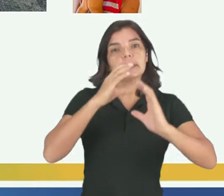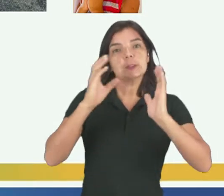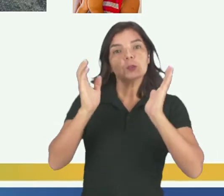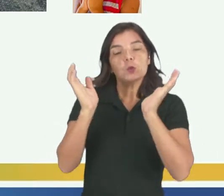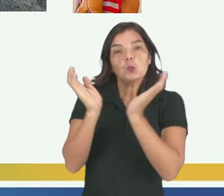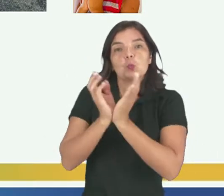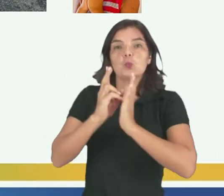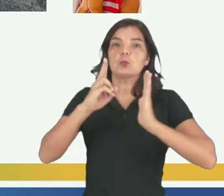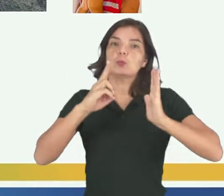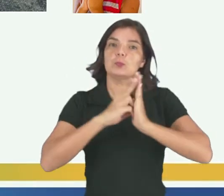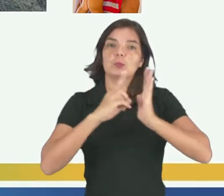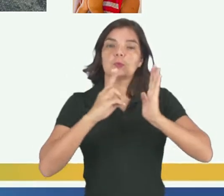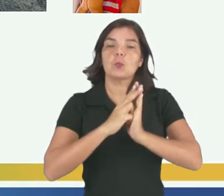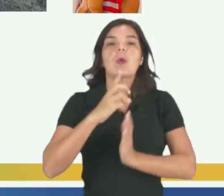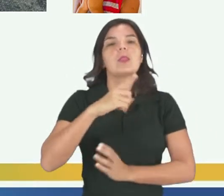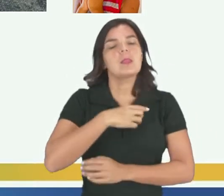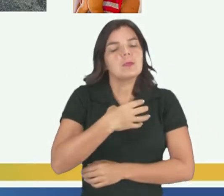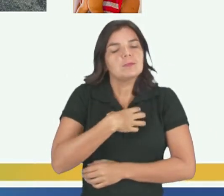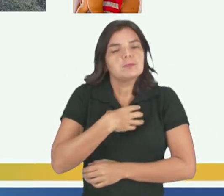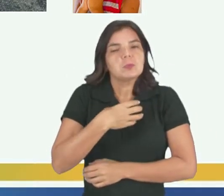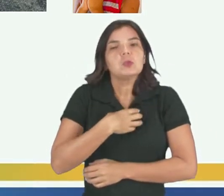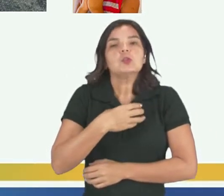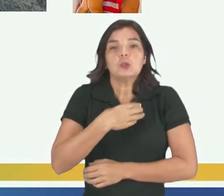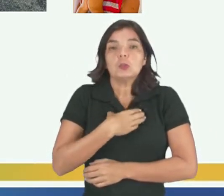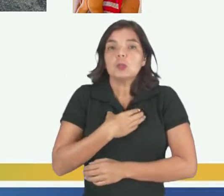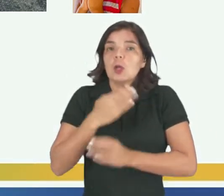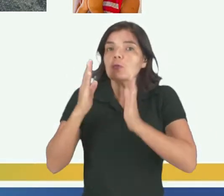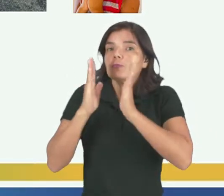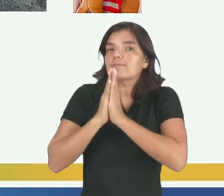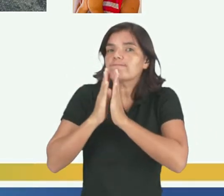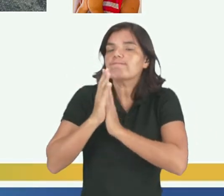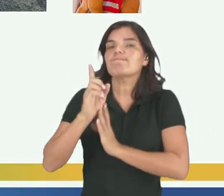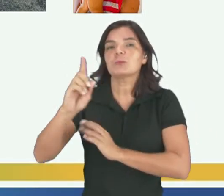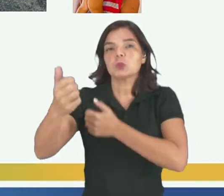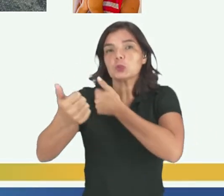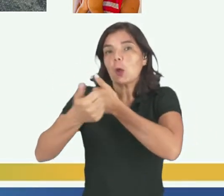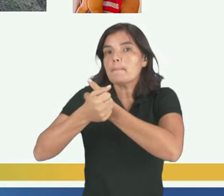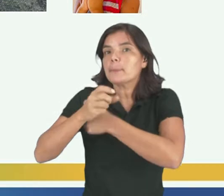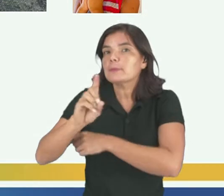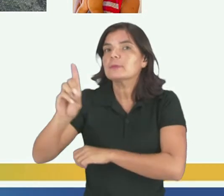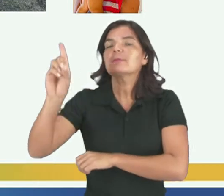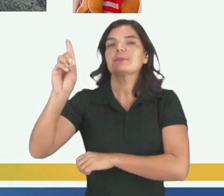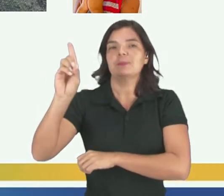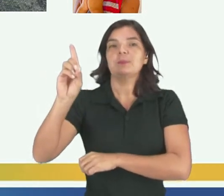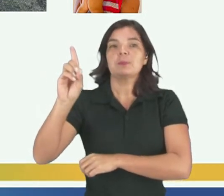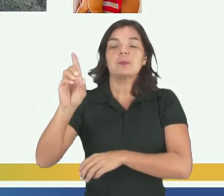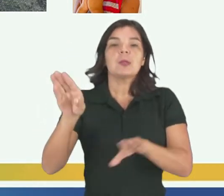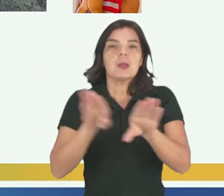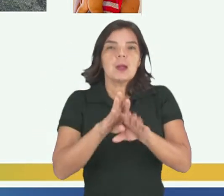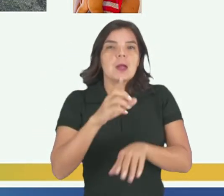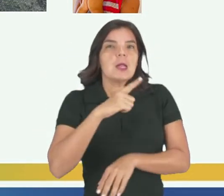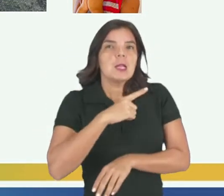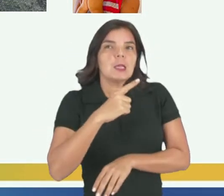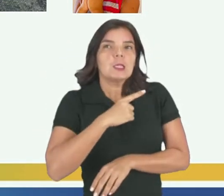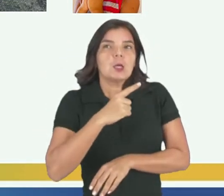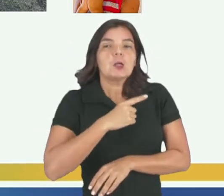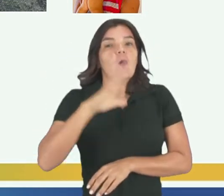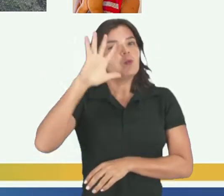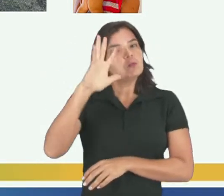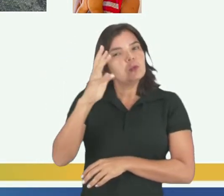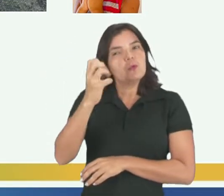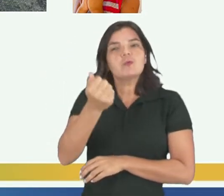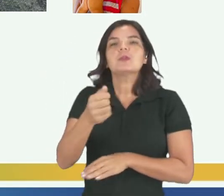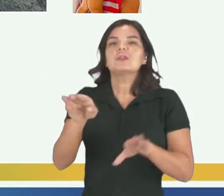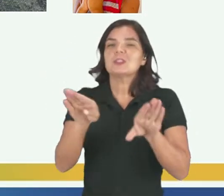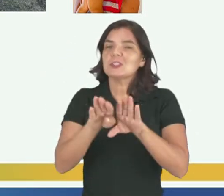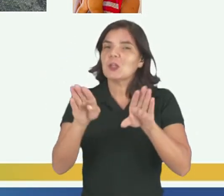comunidade indígena tem a sua forma de liturgia, né, como se aproximar do transcendente. Vamos ter o menino afro, né,